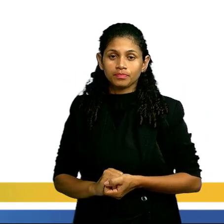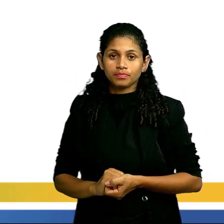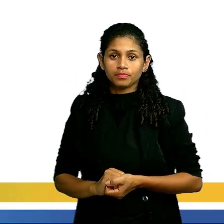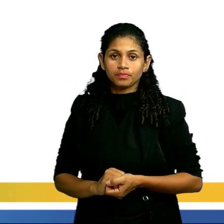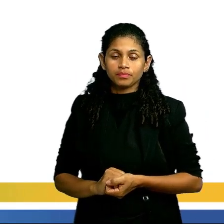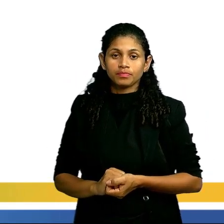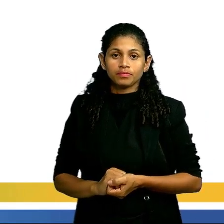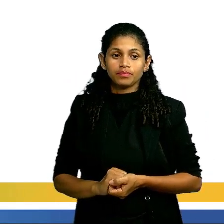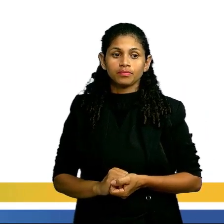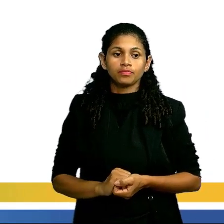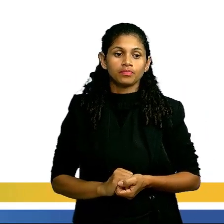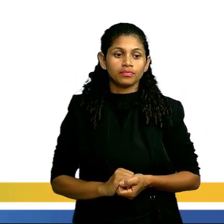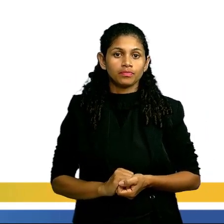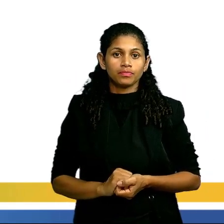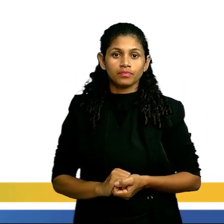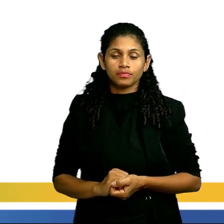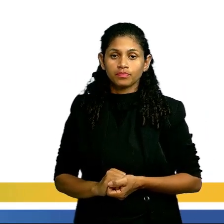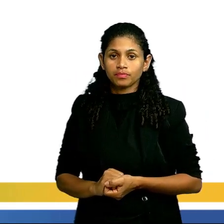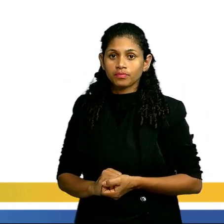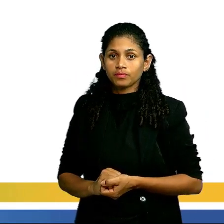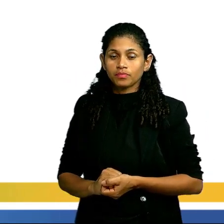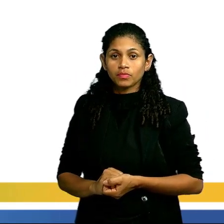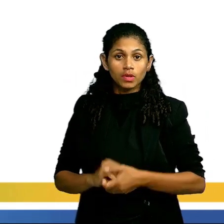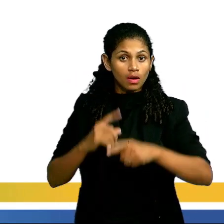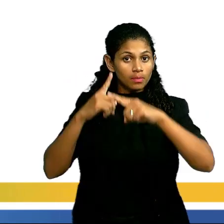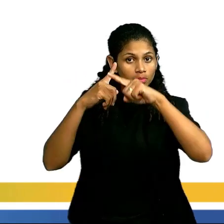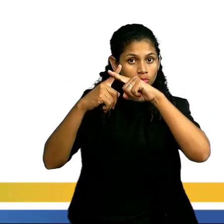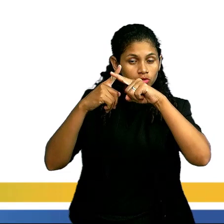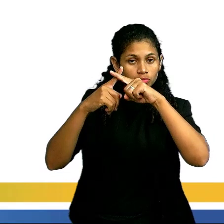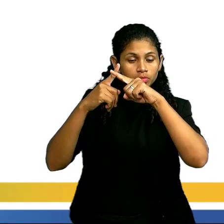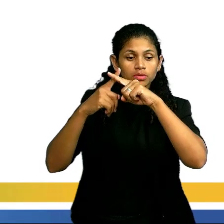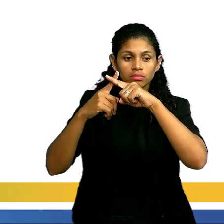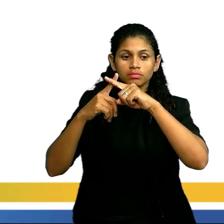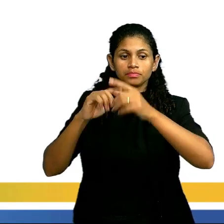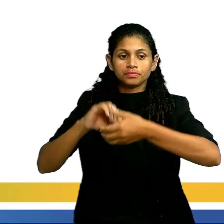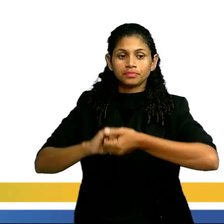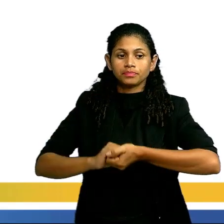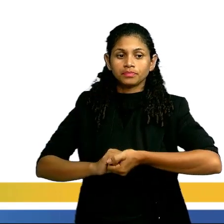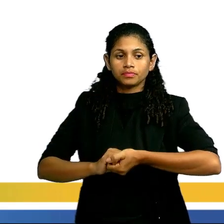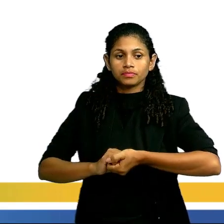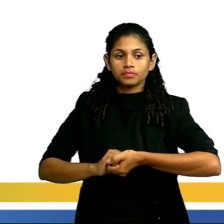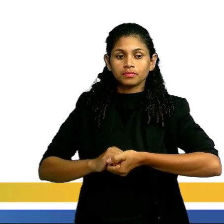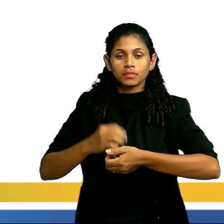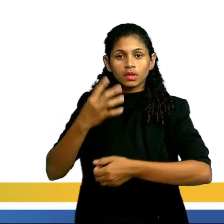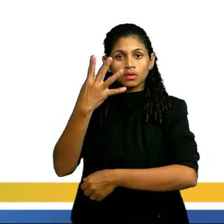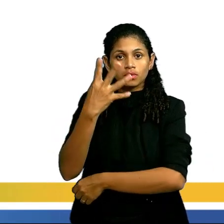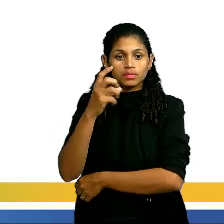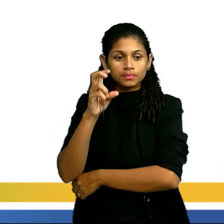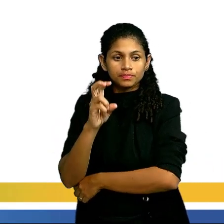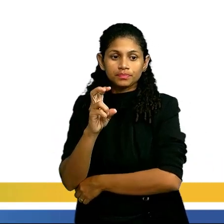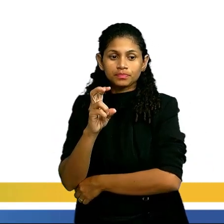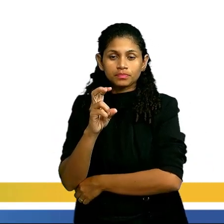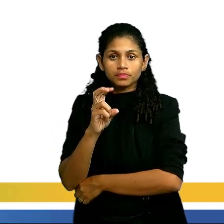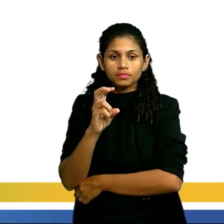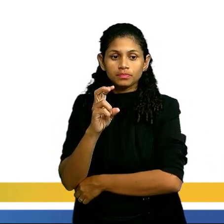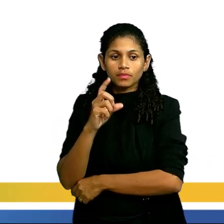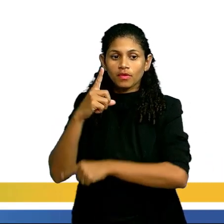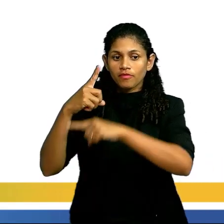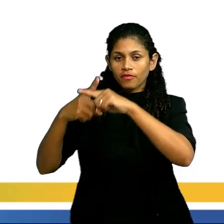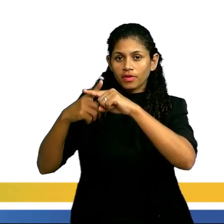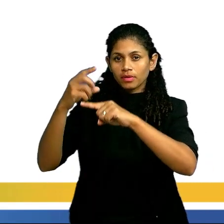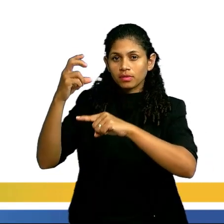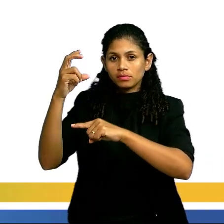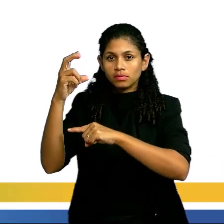uma multiplicação, tá? Um pelo outro. Então vamos lá. Volume é igual a 45